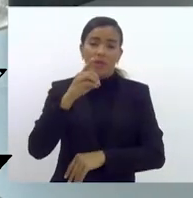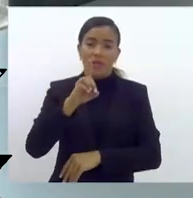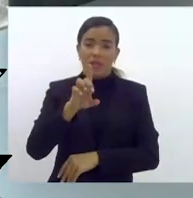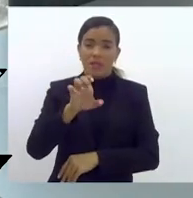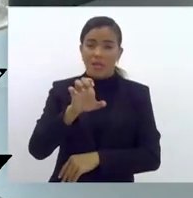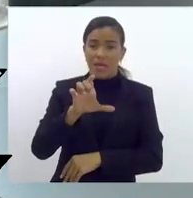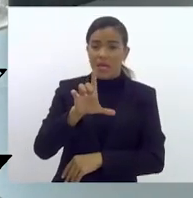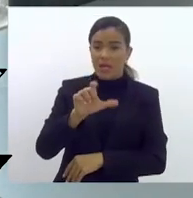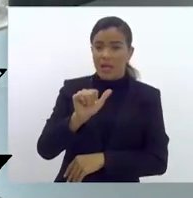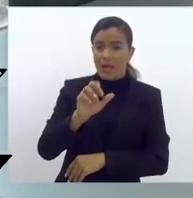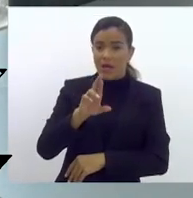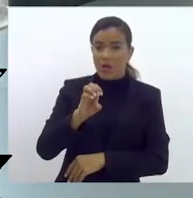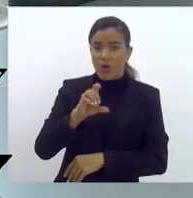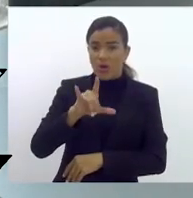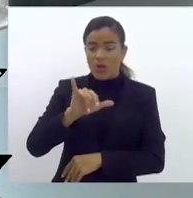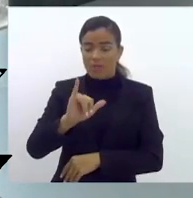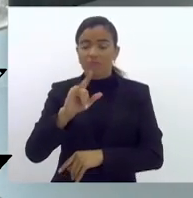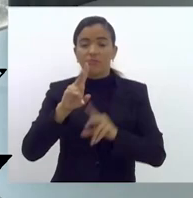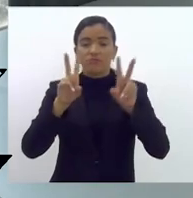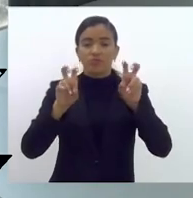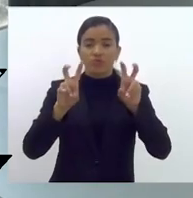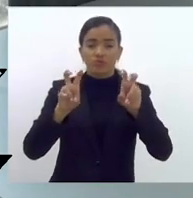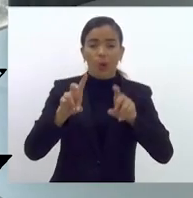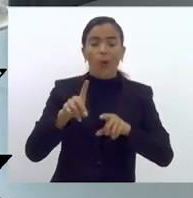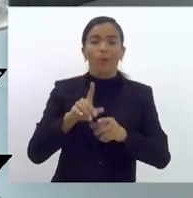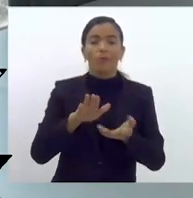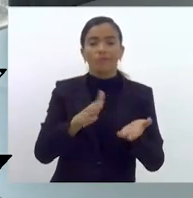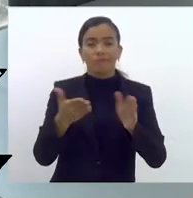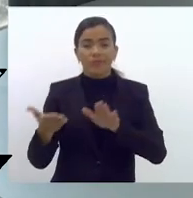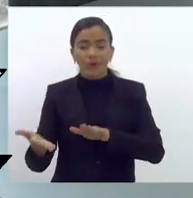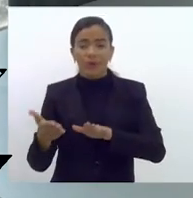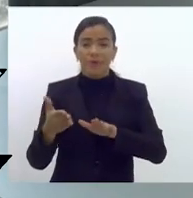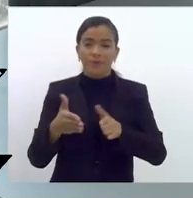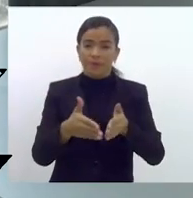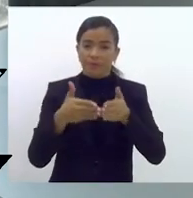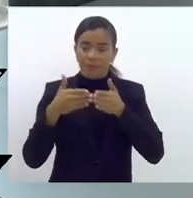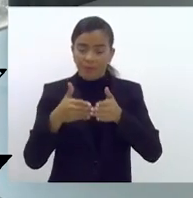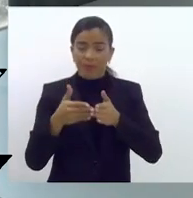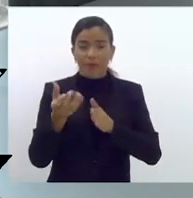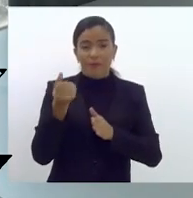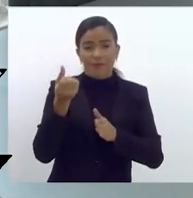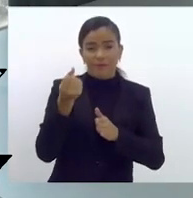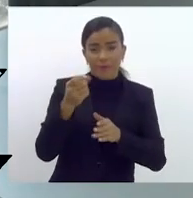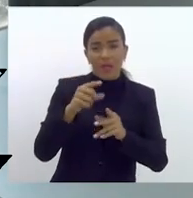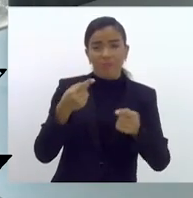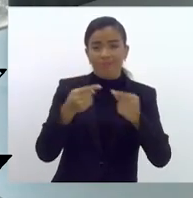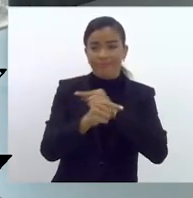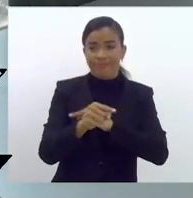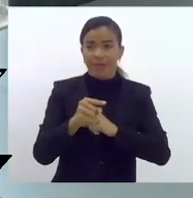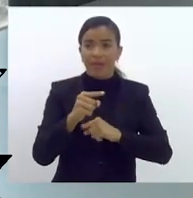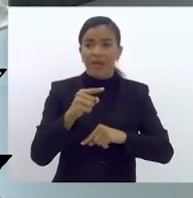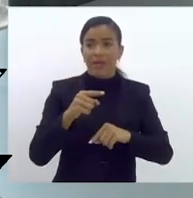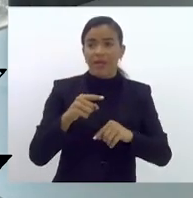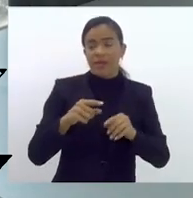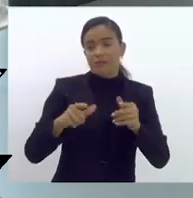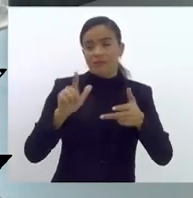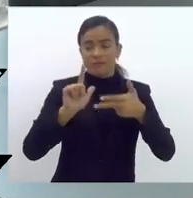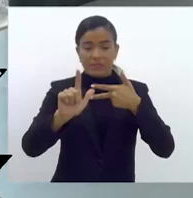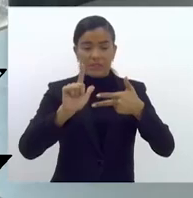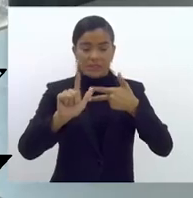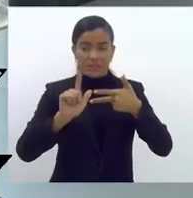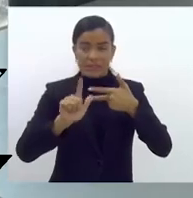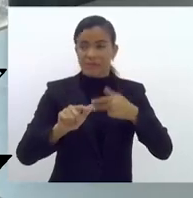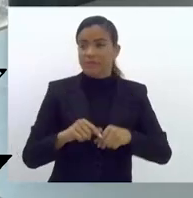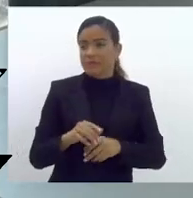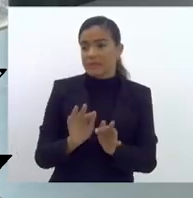um projeto é um projeto sobre indenização por morte em validez é pela inconstitucionalidade concluído pela indicação Legislativa